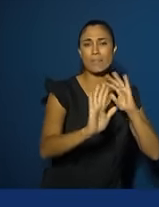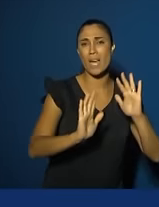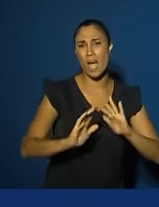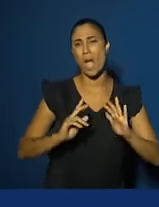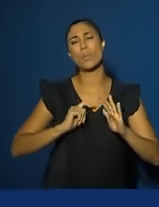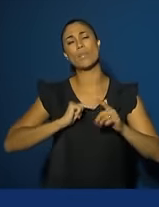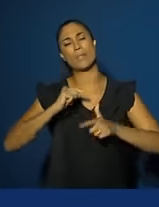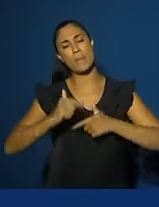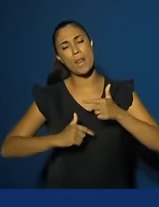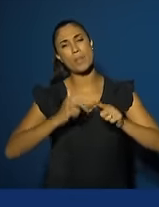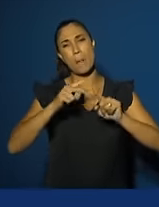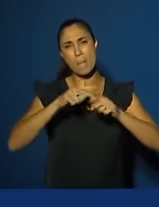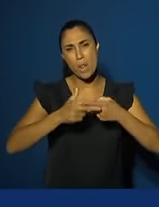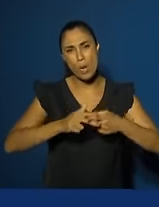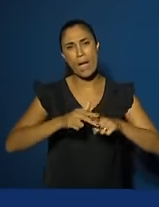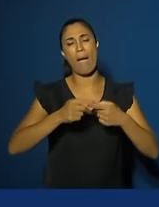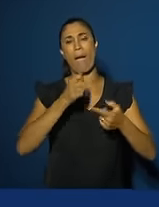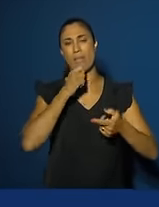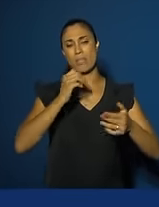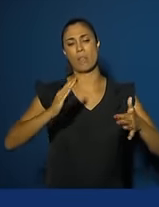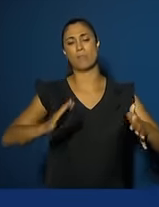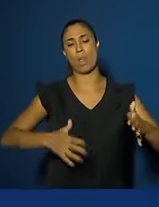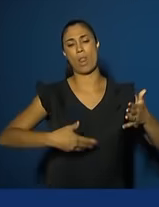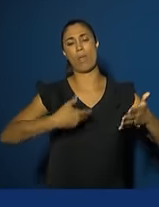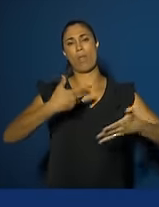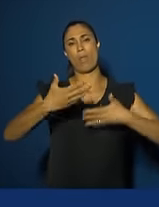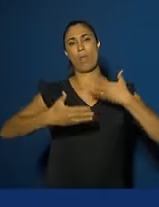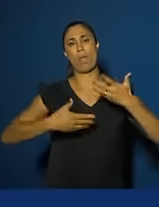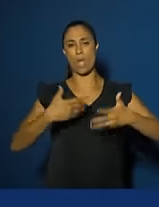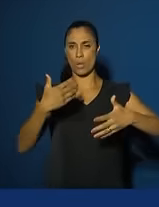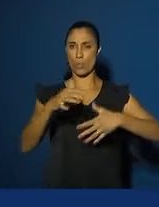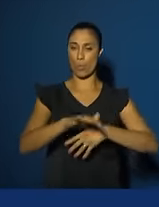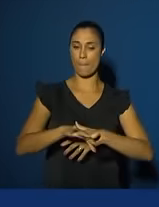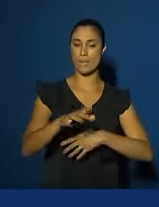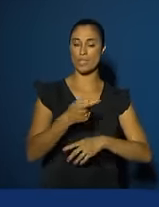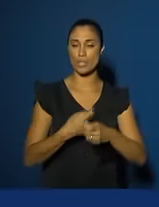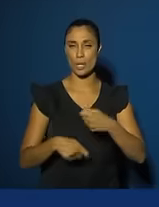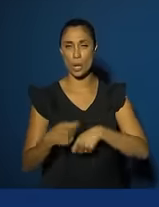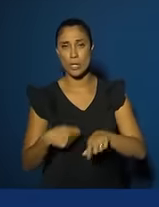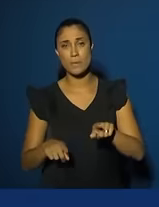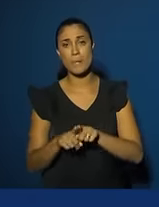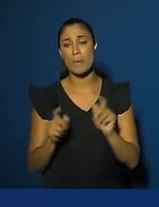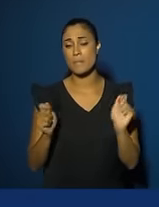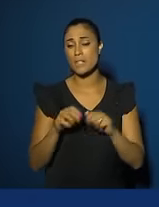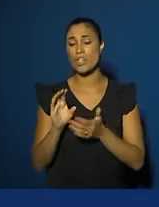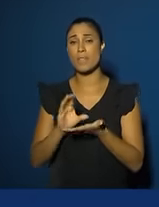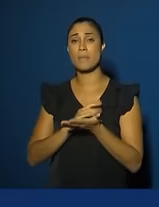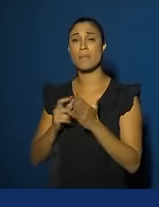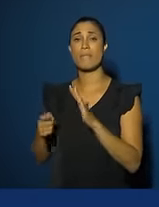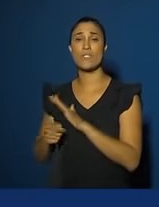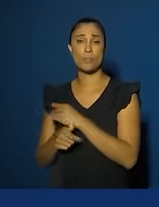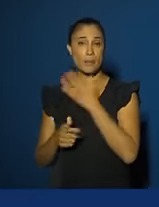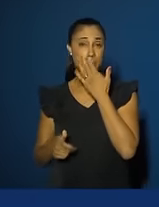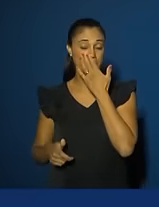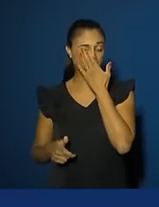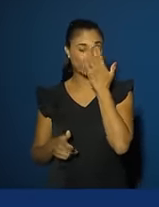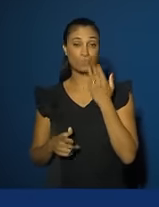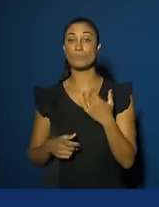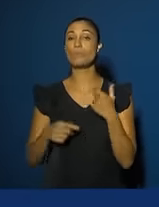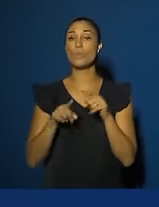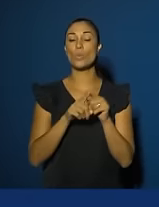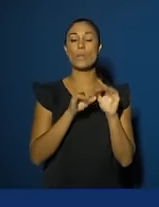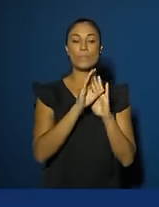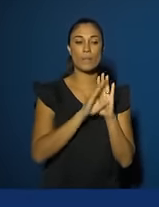em reformas para melhorar as condições o ambiente de negócios e a capacidade de receber investimento com as